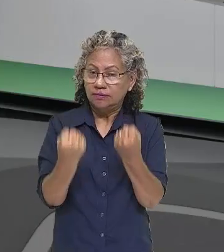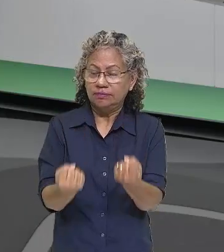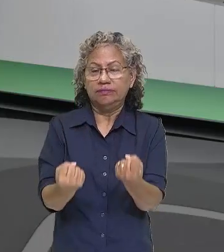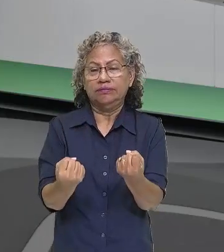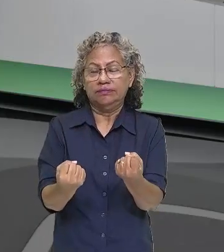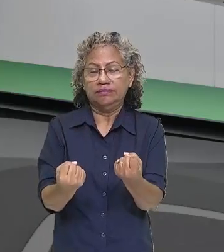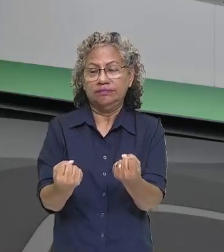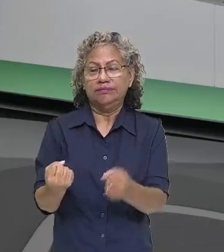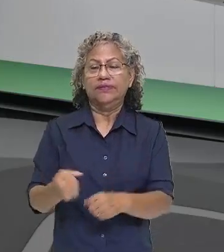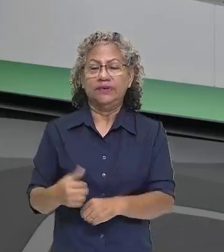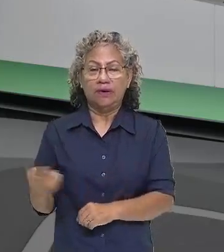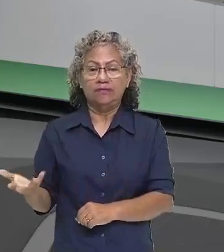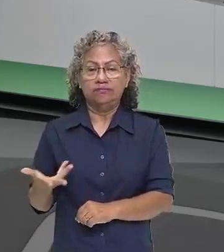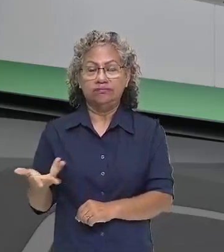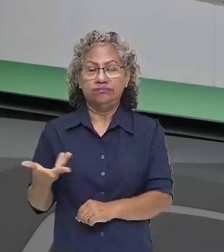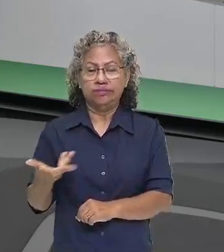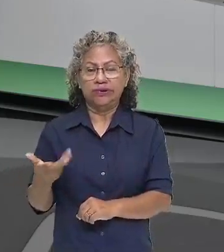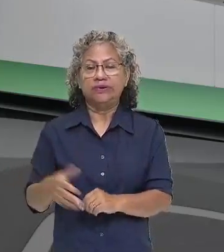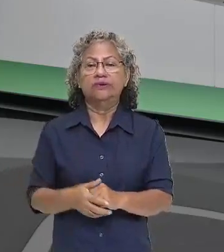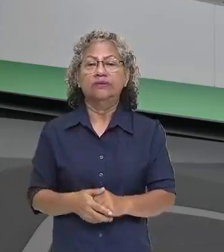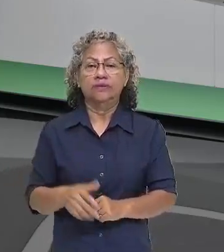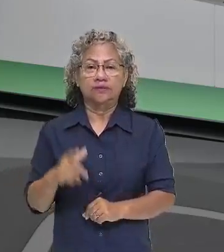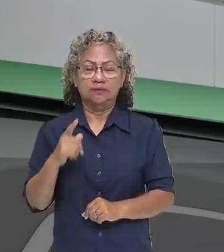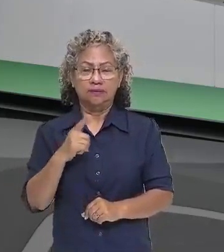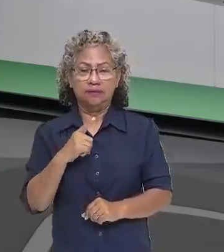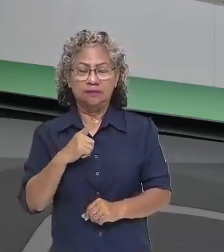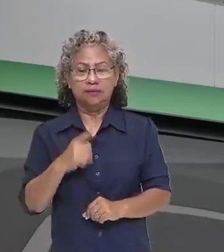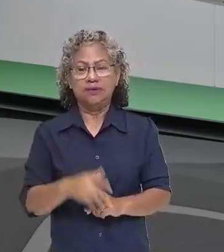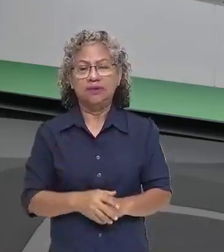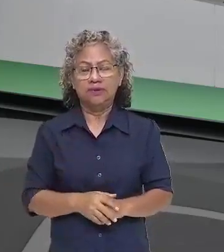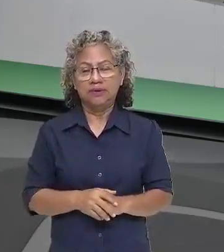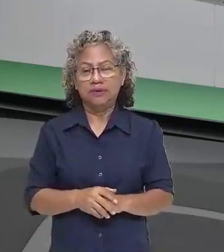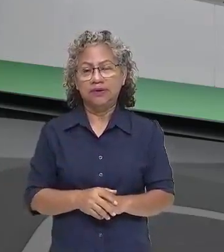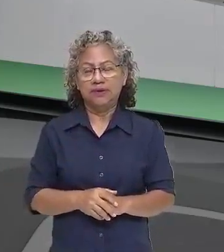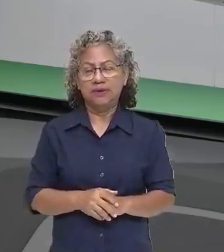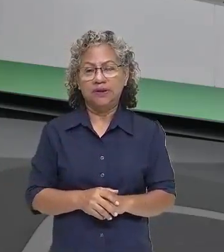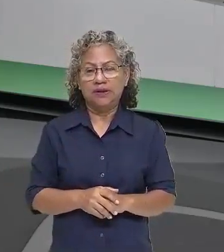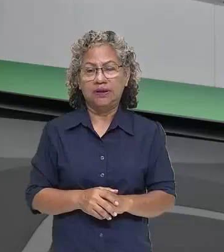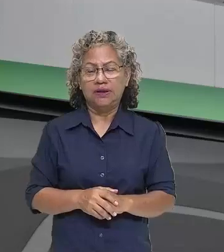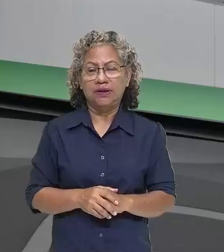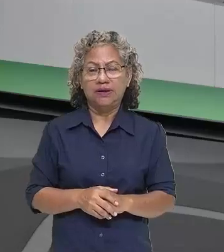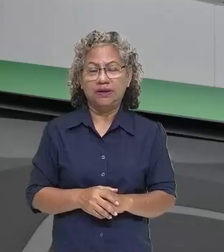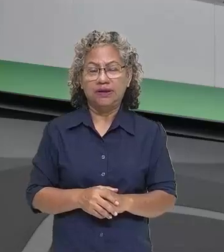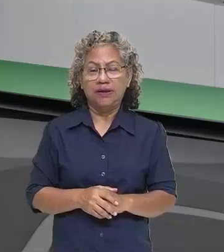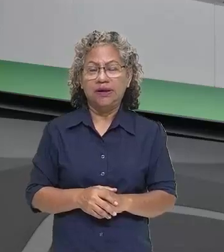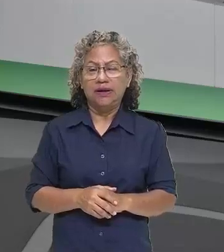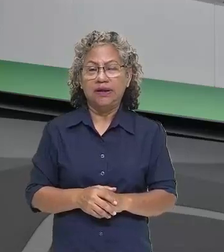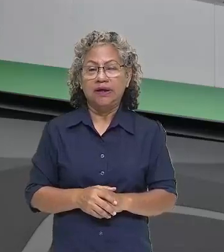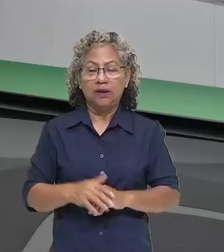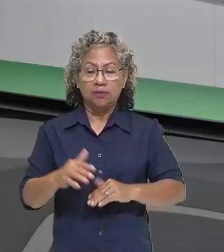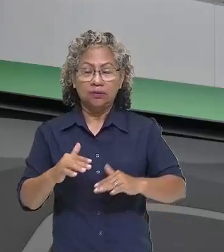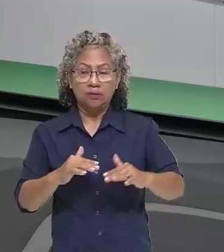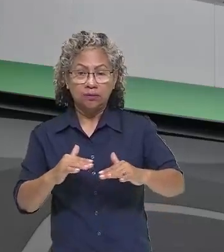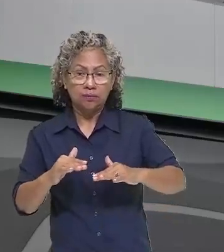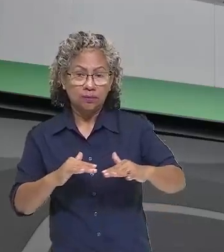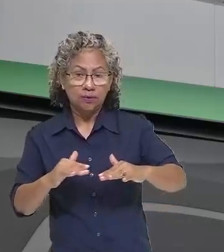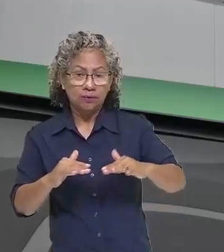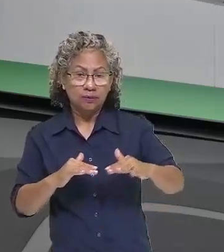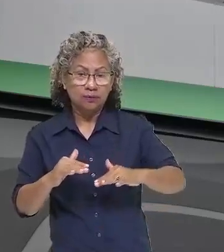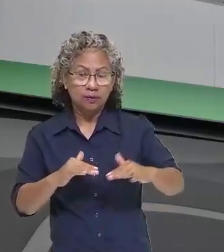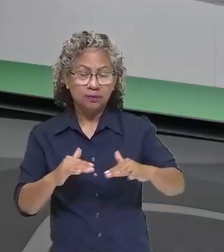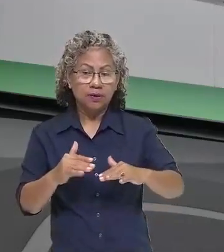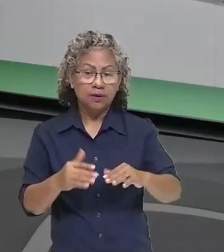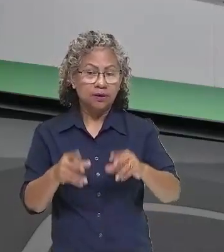a aceleração. Aí você tem aqui, se eu tenho um impulso, você tem aqui, o impulso. Aí